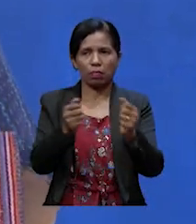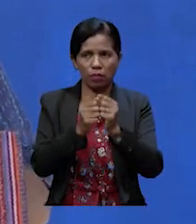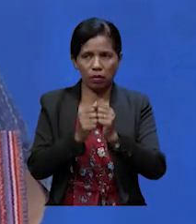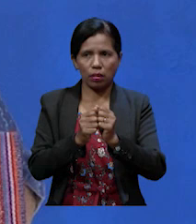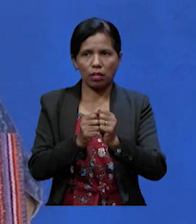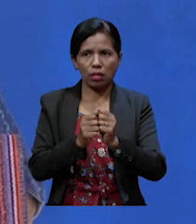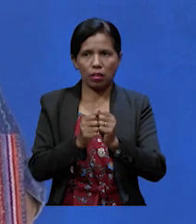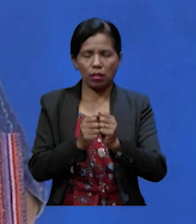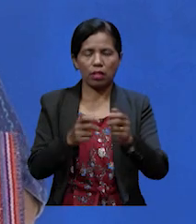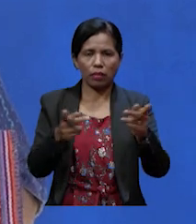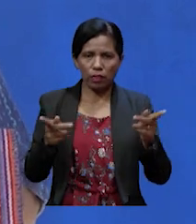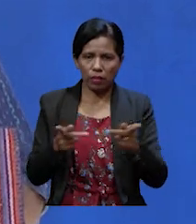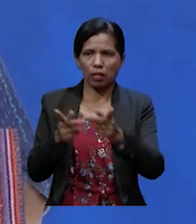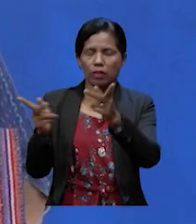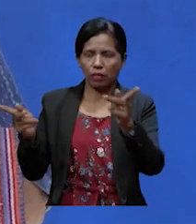Fatim Fatim